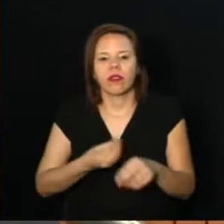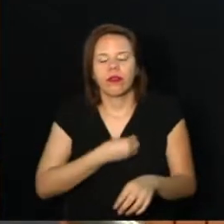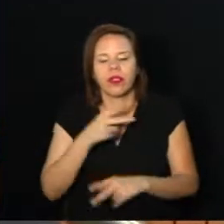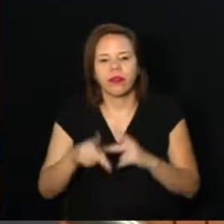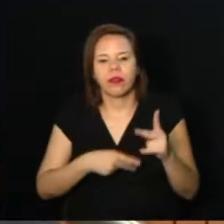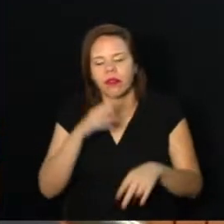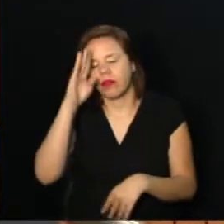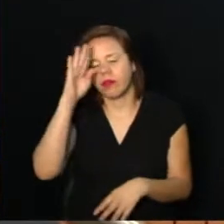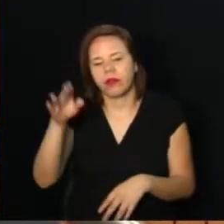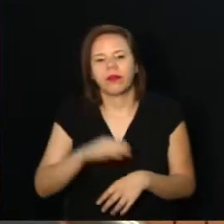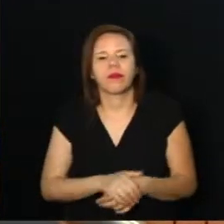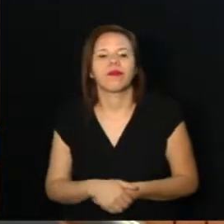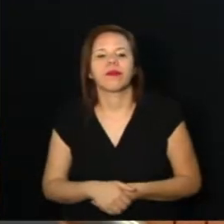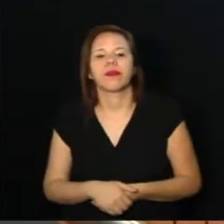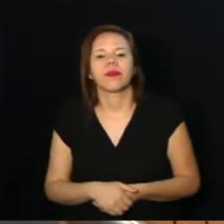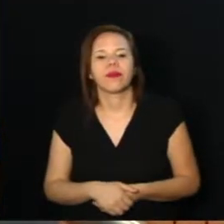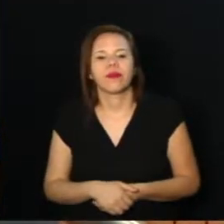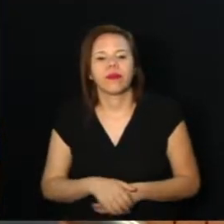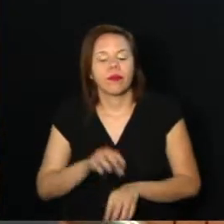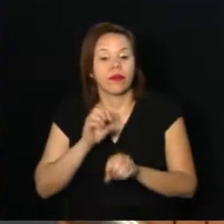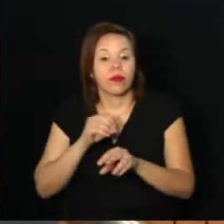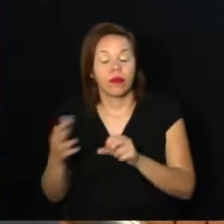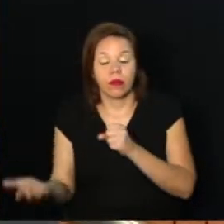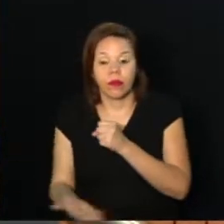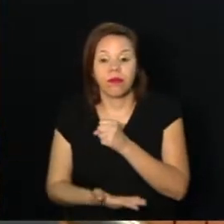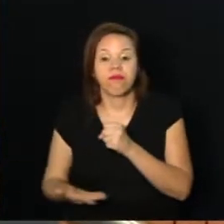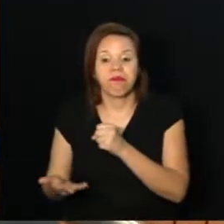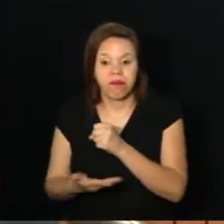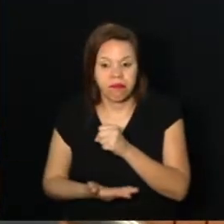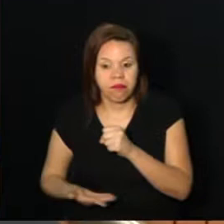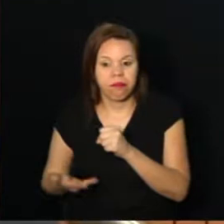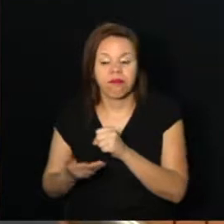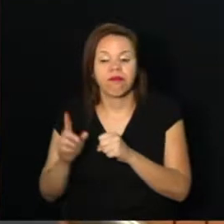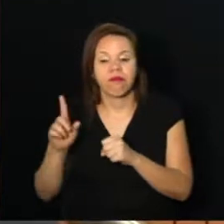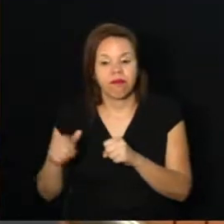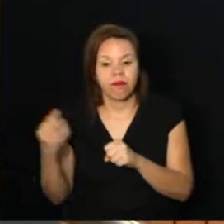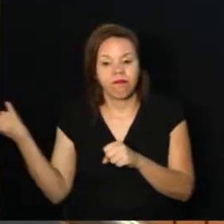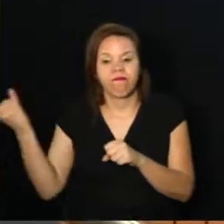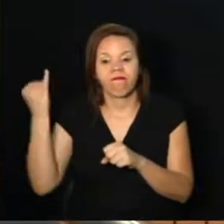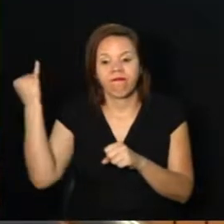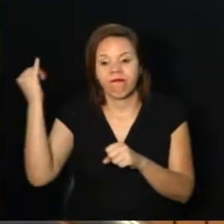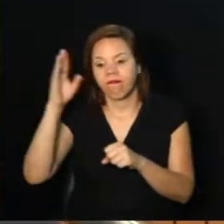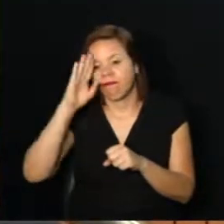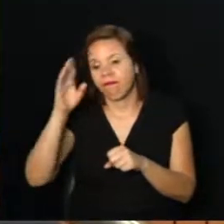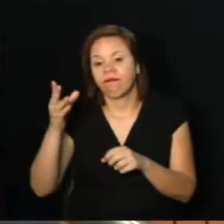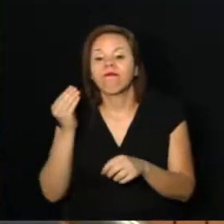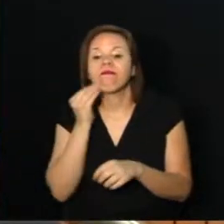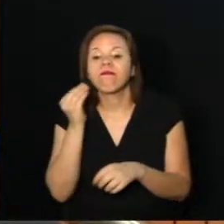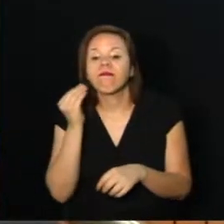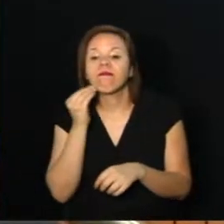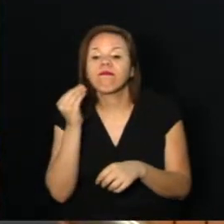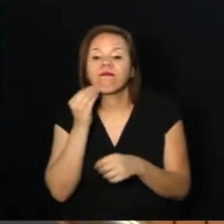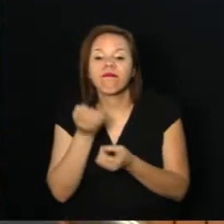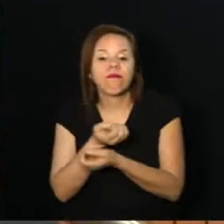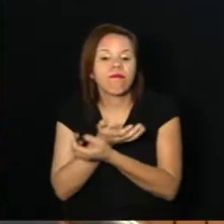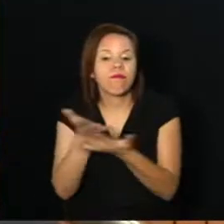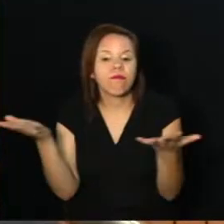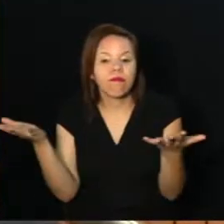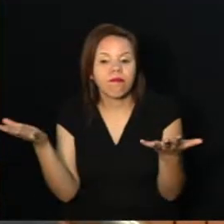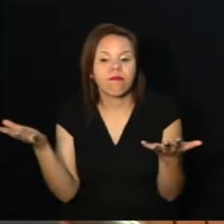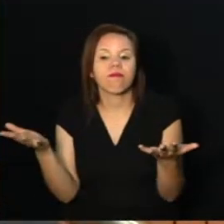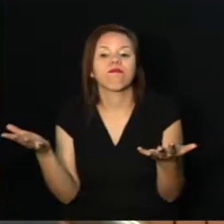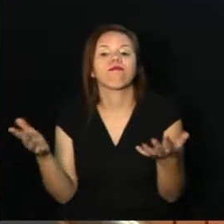principalmente aquela educação primária, né? Então, a gente tem que realmente dar oportunidade a todos e